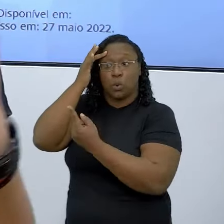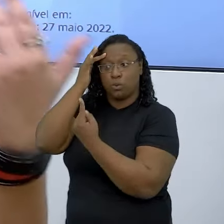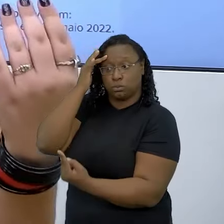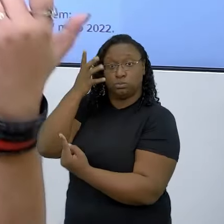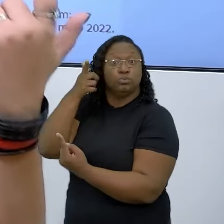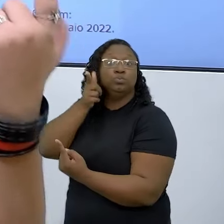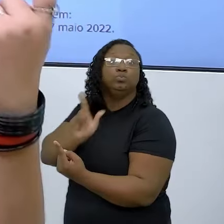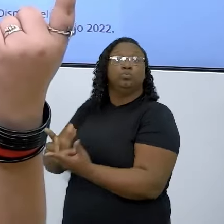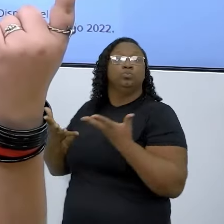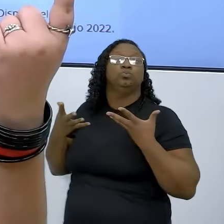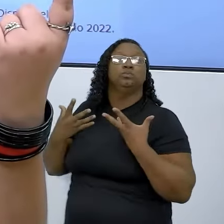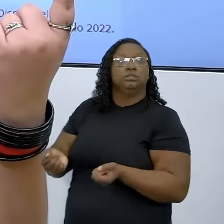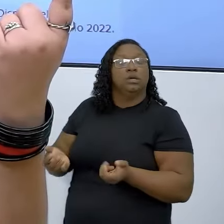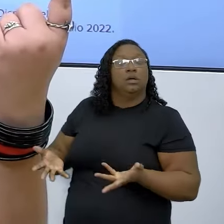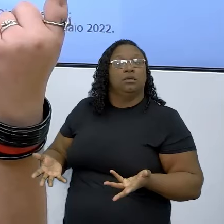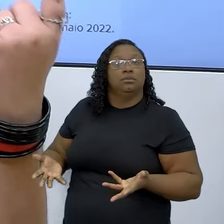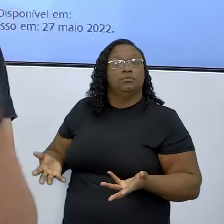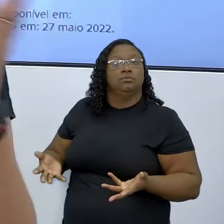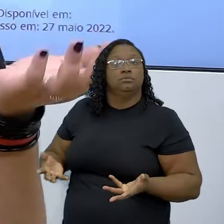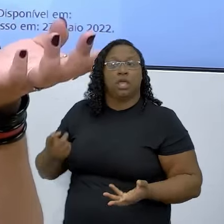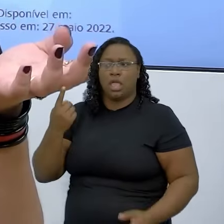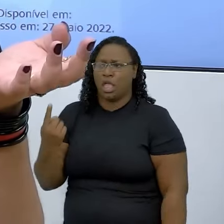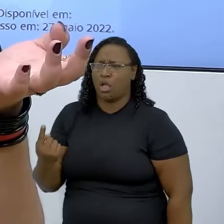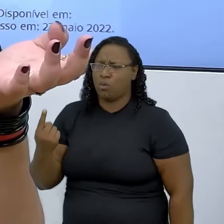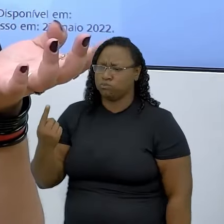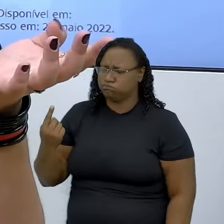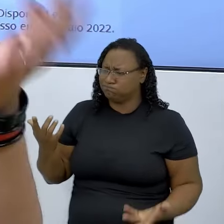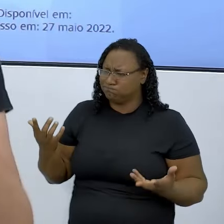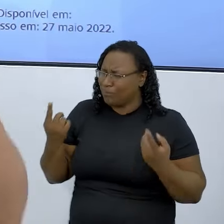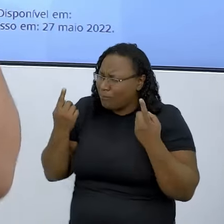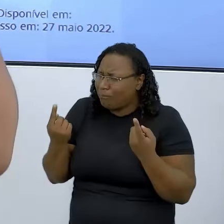a gente tá falando de um caso em 1 milhão?